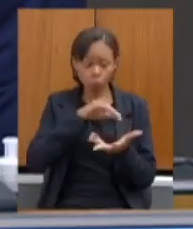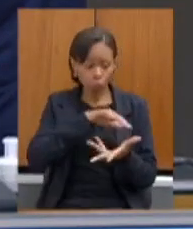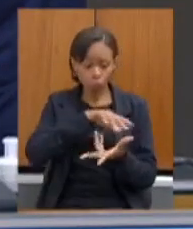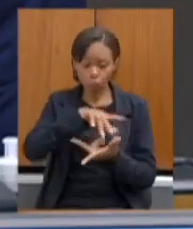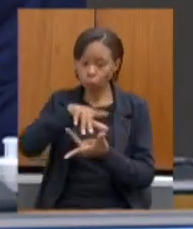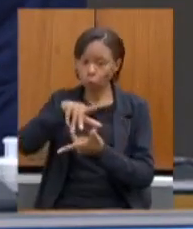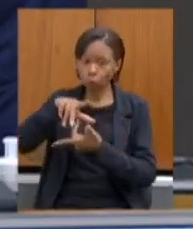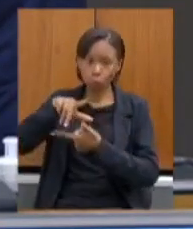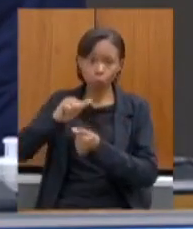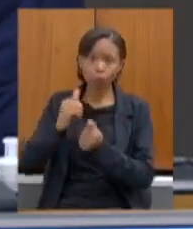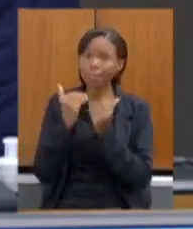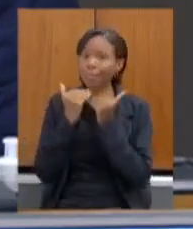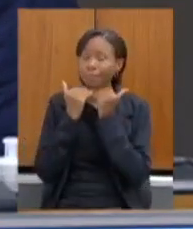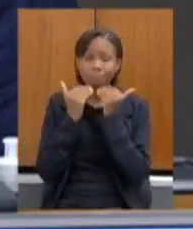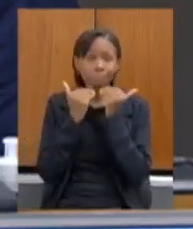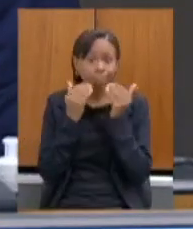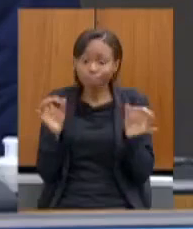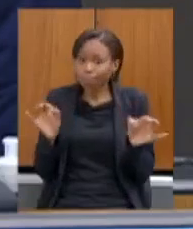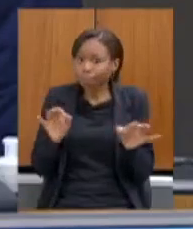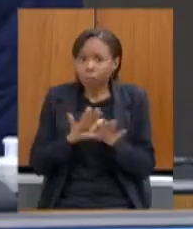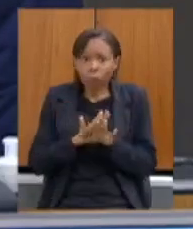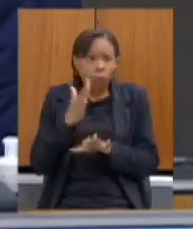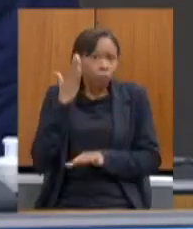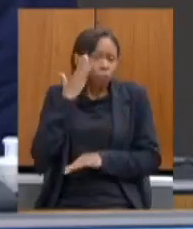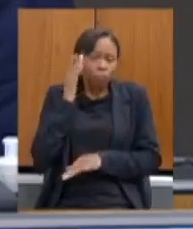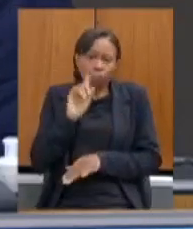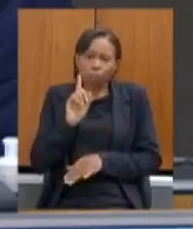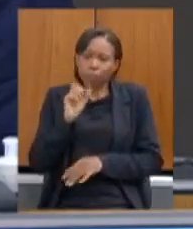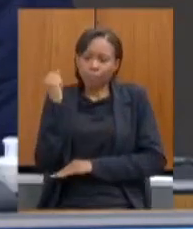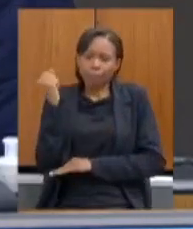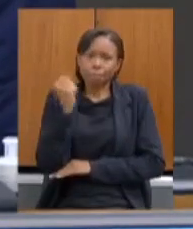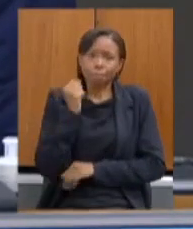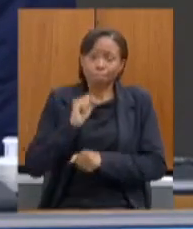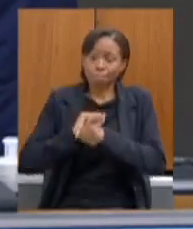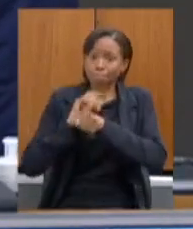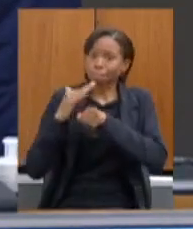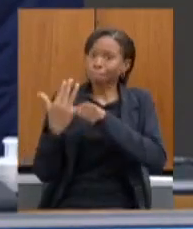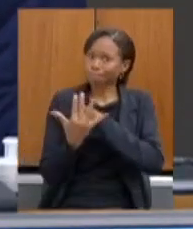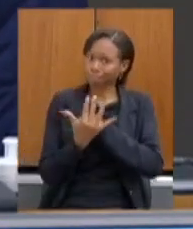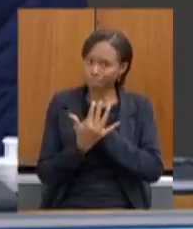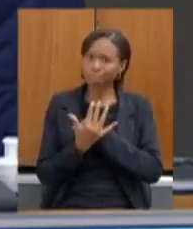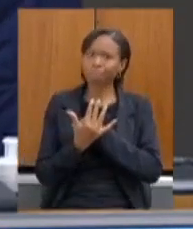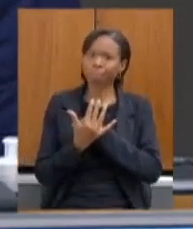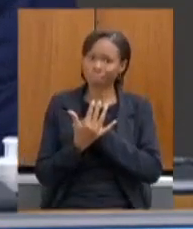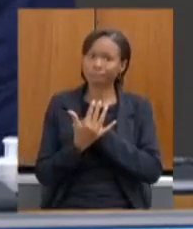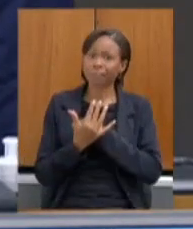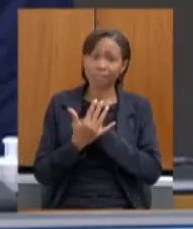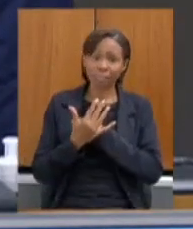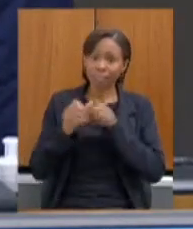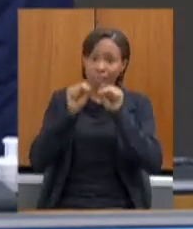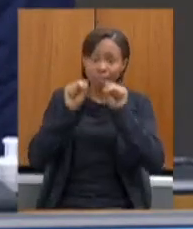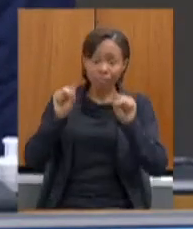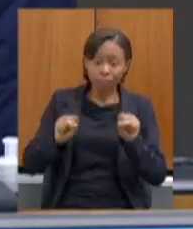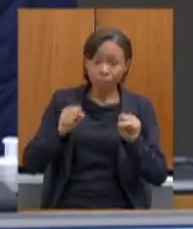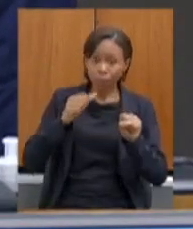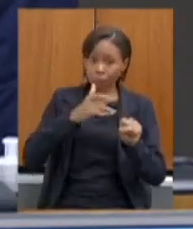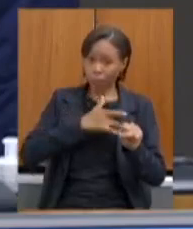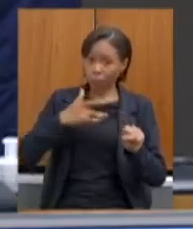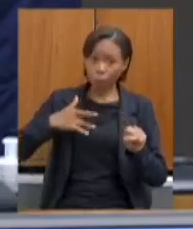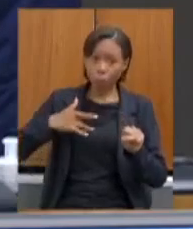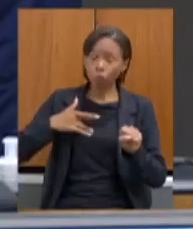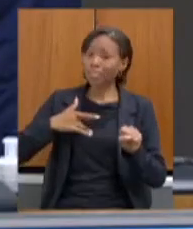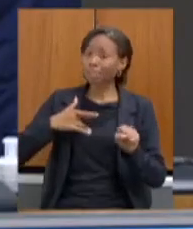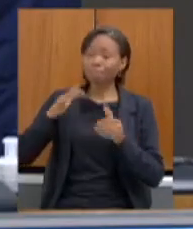nem em Minas Gerais, estava preparado para uma pandemia dessa magnitude. Nenhum sistema de saúde ao redor do mundo estava pronto para